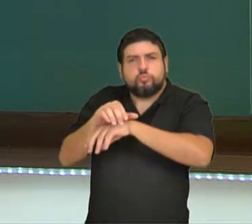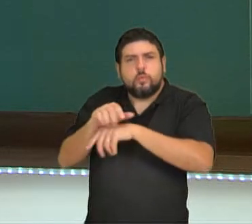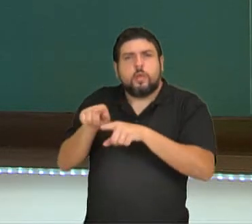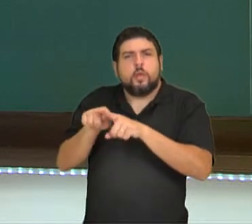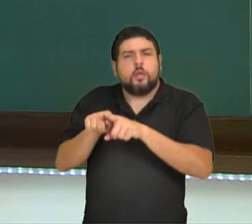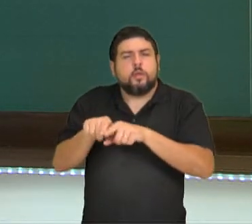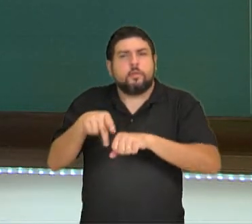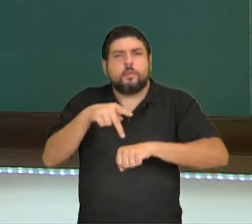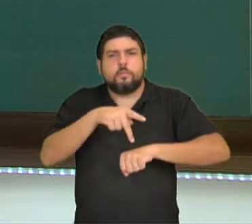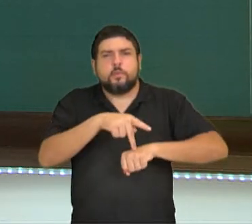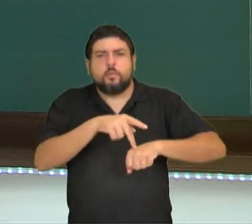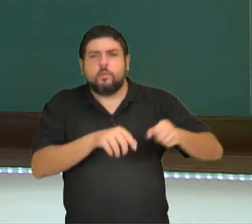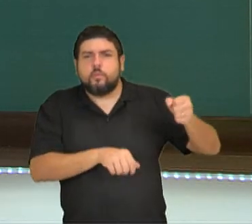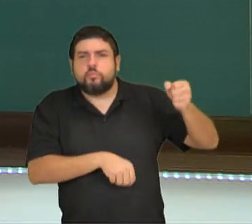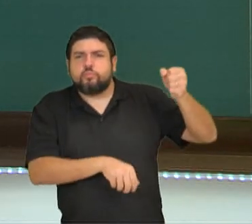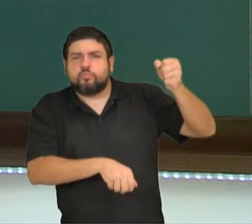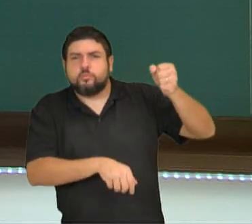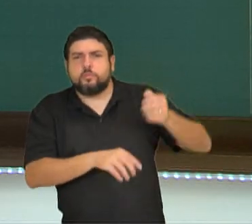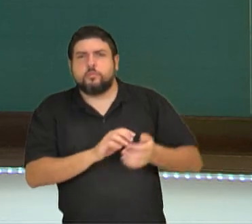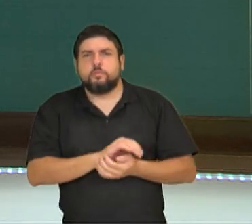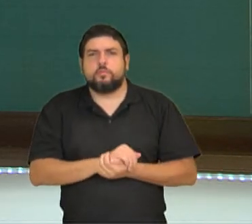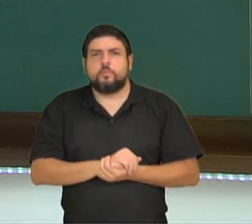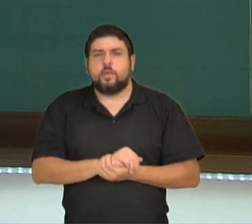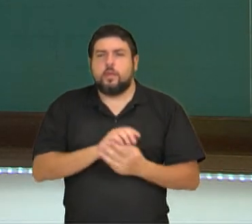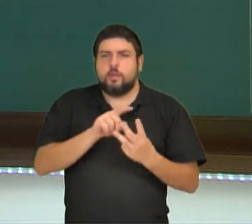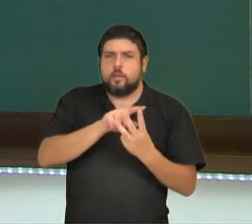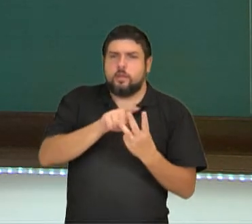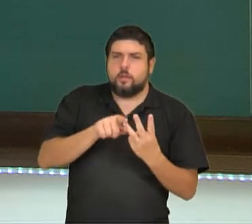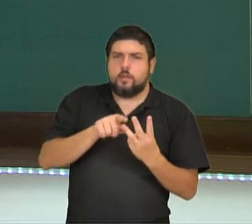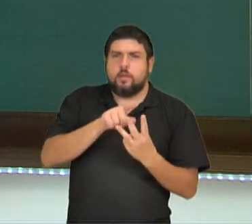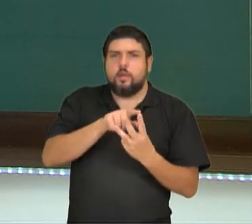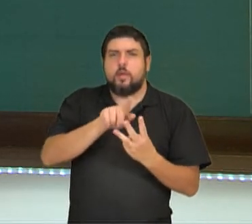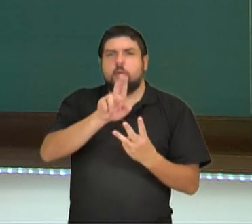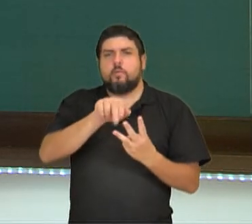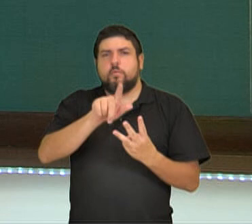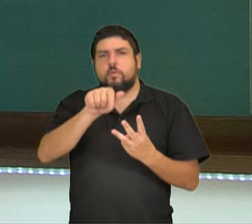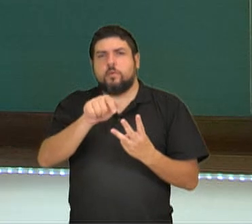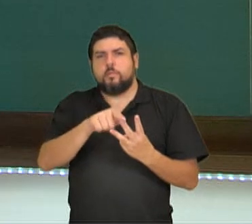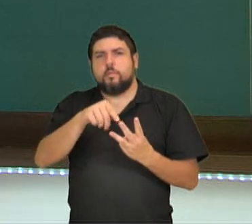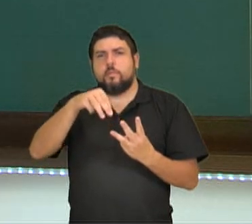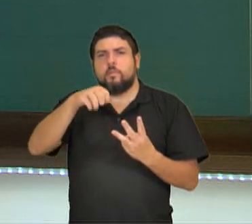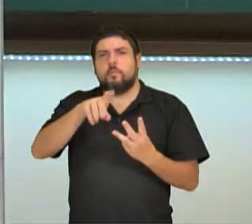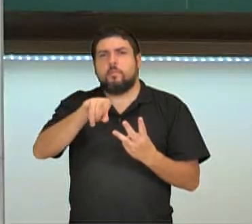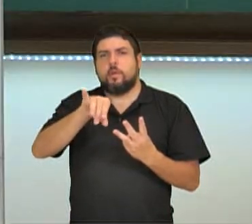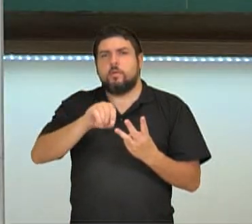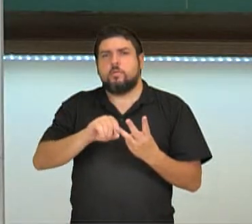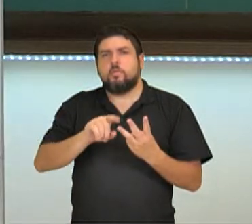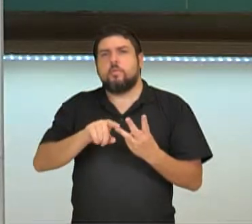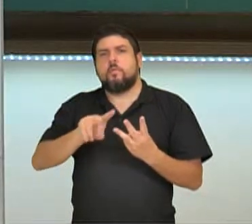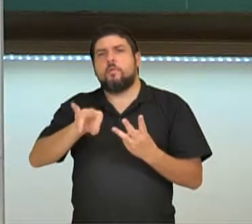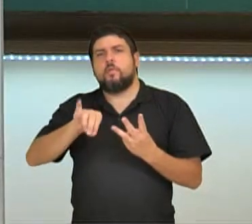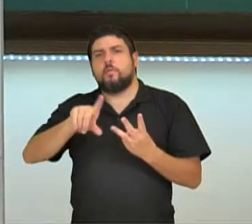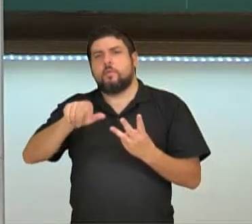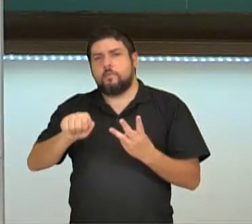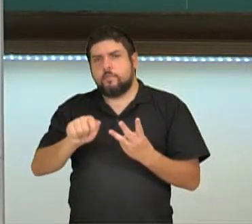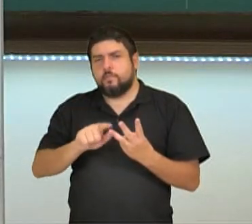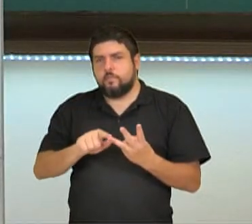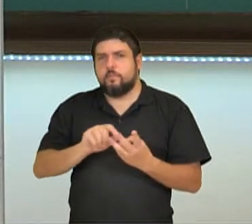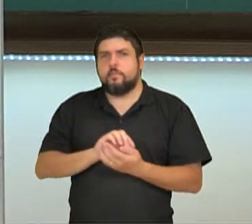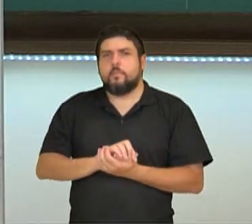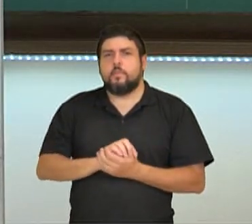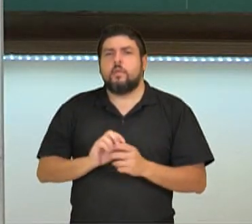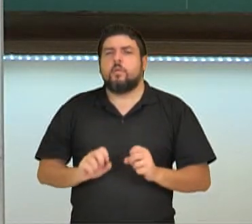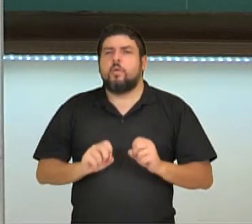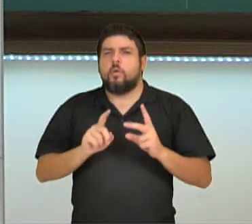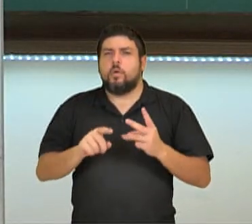são 3 os berimbaus, o gunga, o médio e o viola. Né? E a gente aprendeu que essa diferença se